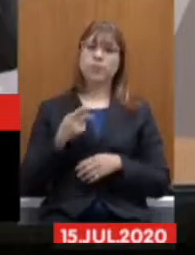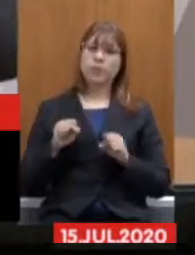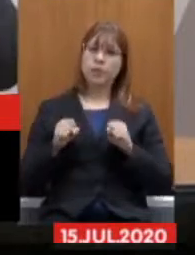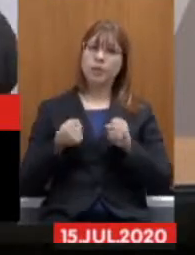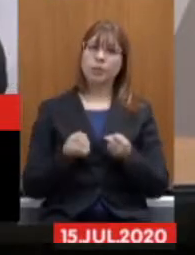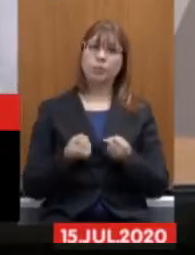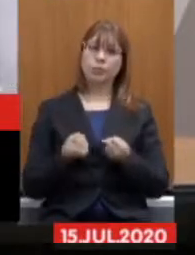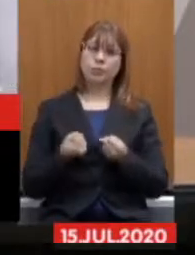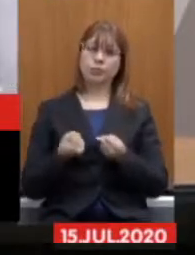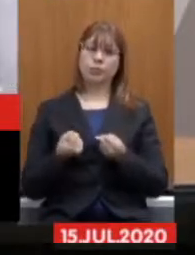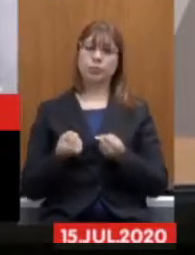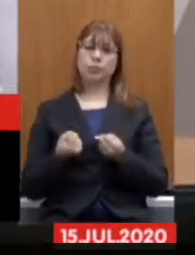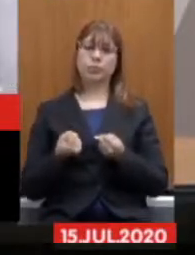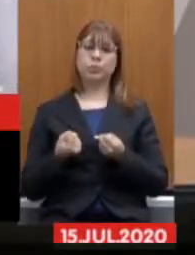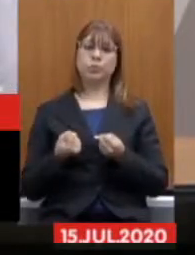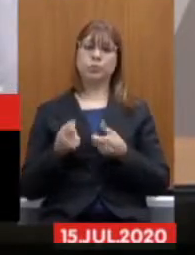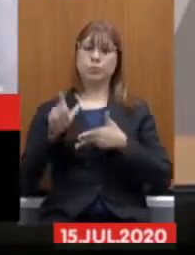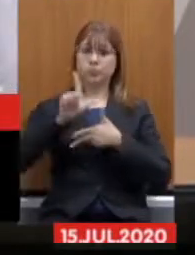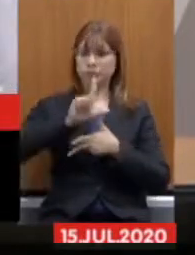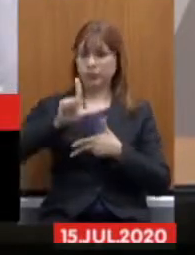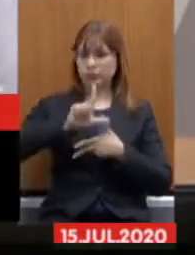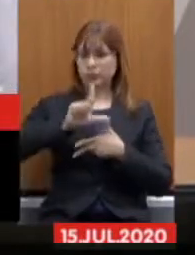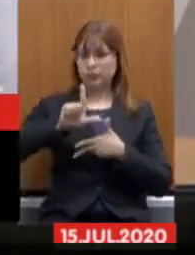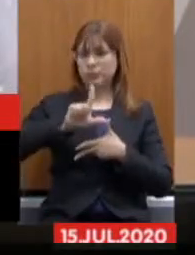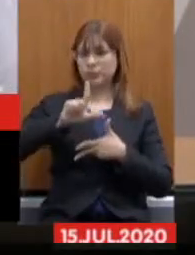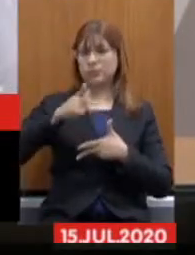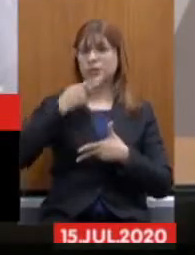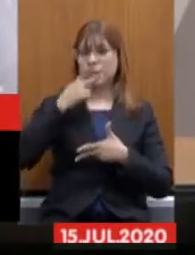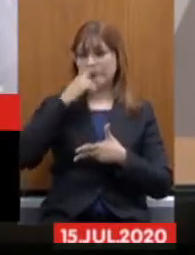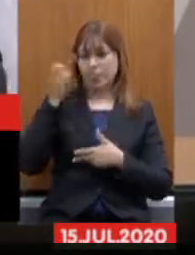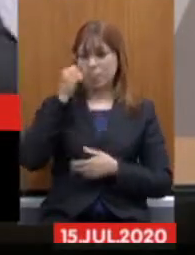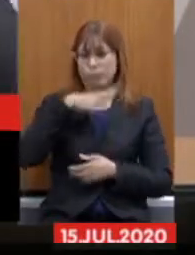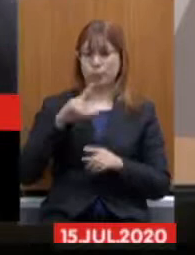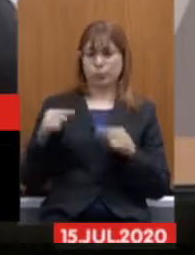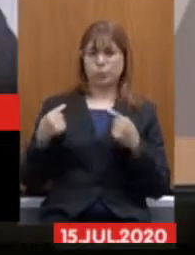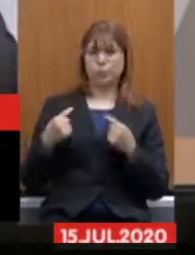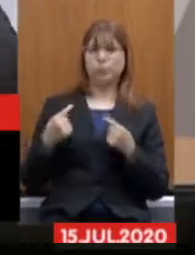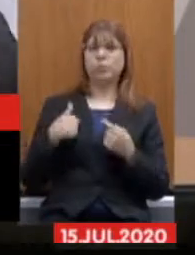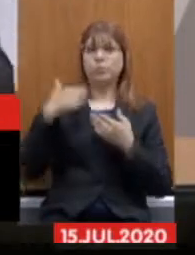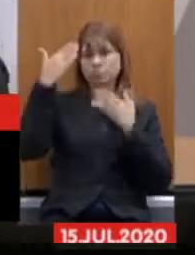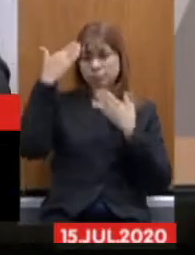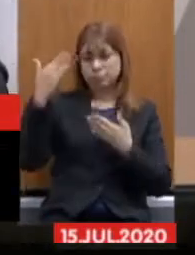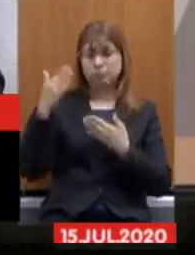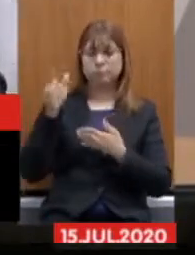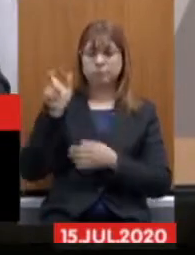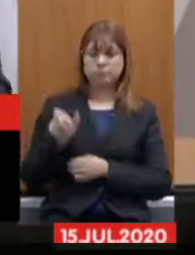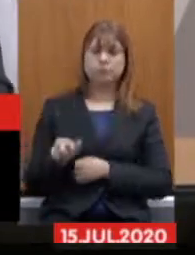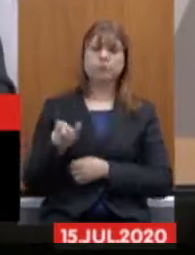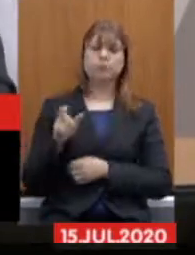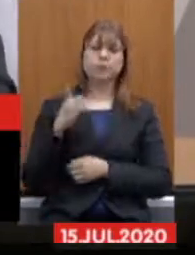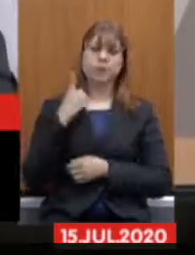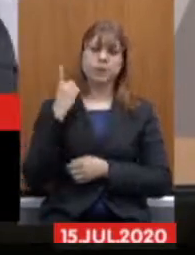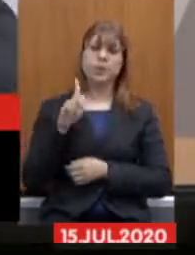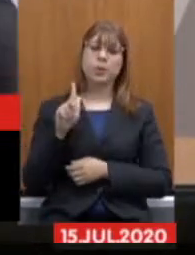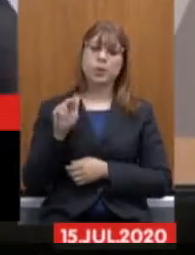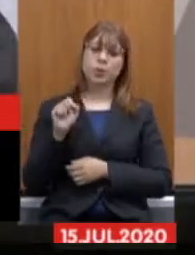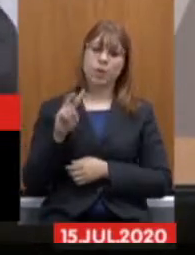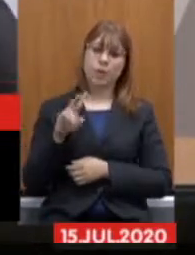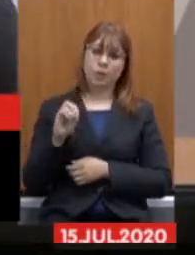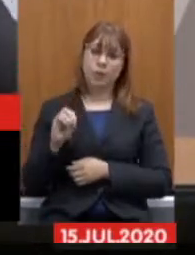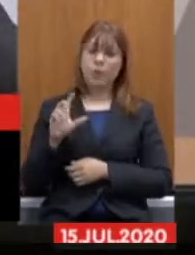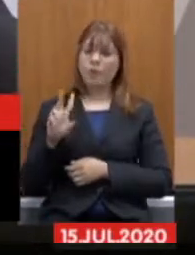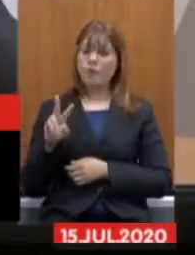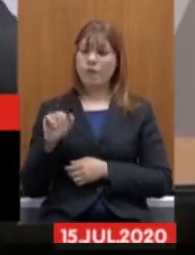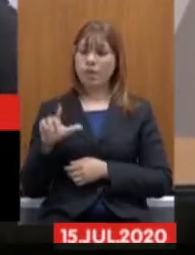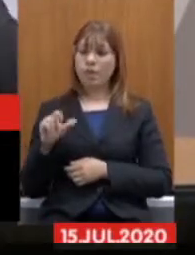defesa do poder legislativo alegando que estava sendo agredido eu agradeço ao deputado gustavo valadares que